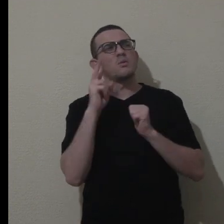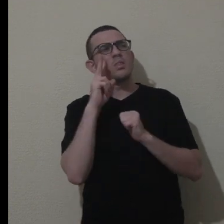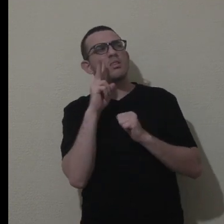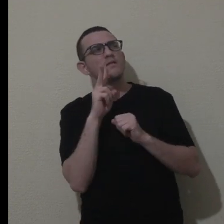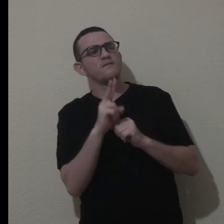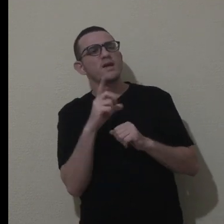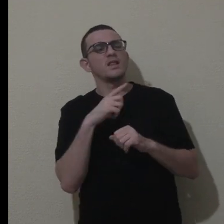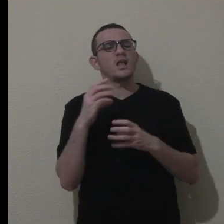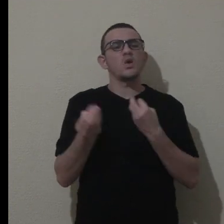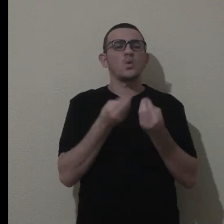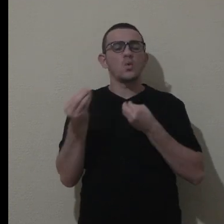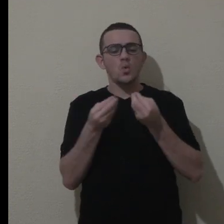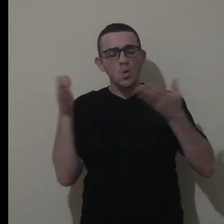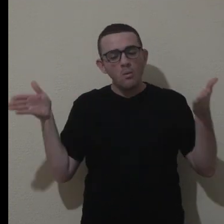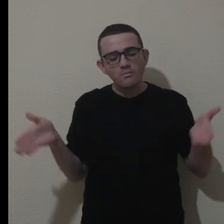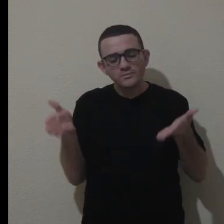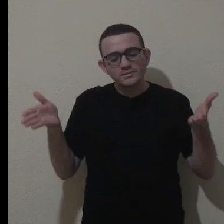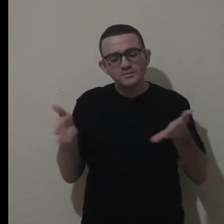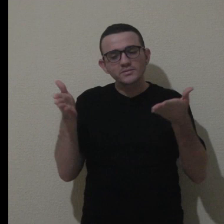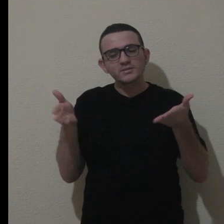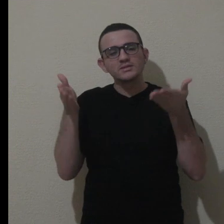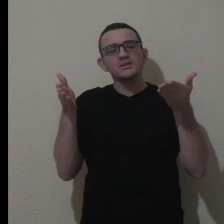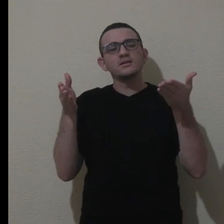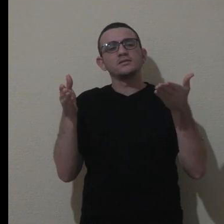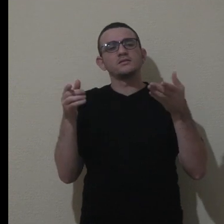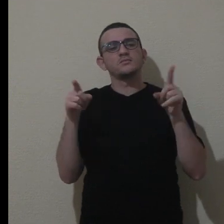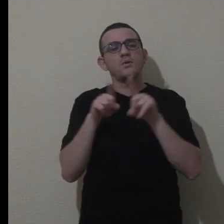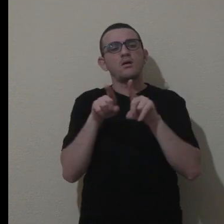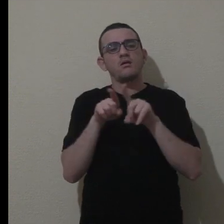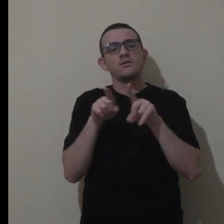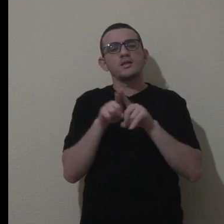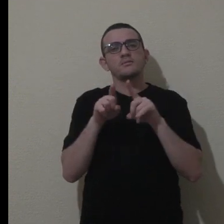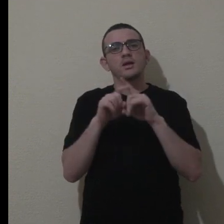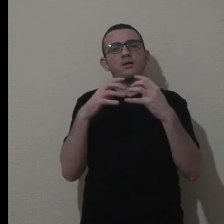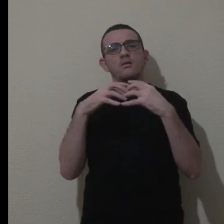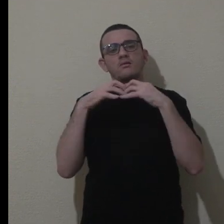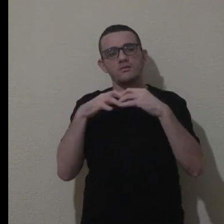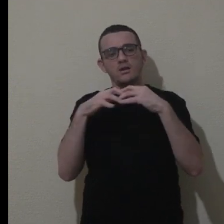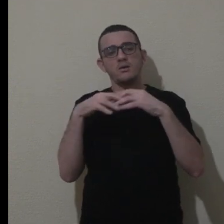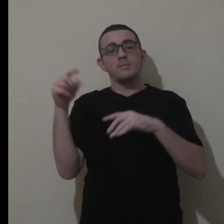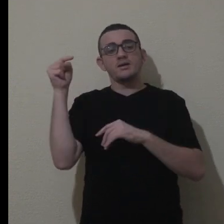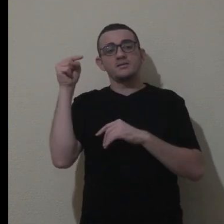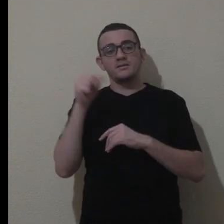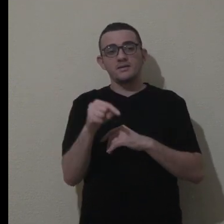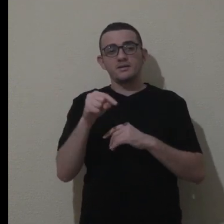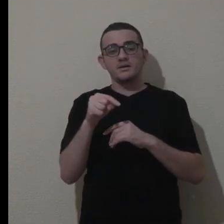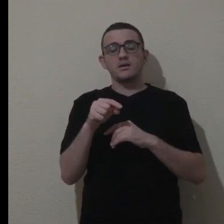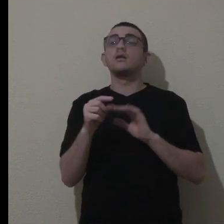ter visto que tem algumas maneiras de estimular, né, a parte cerebral, mas